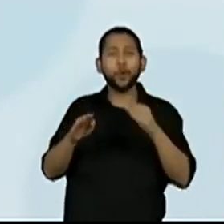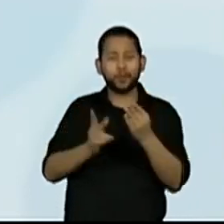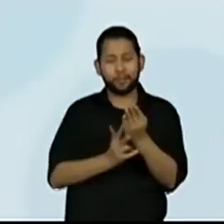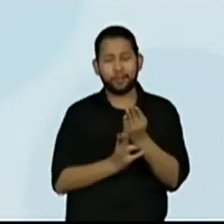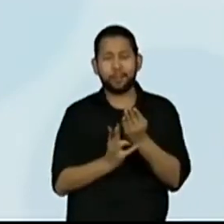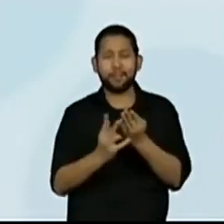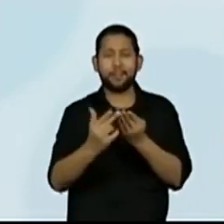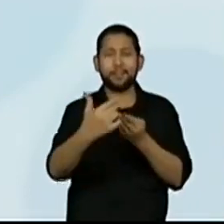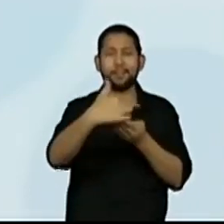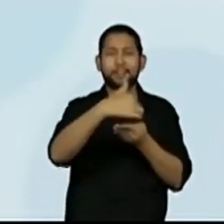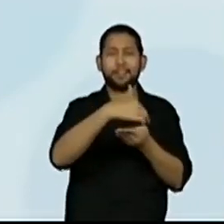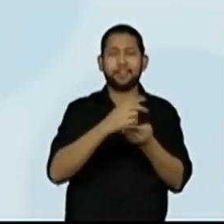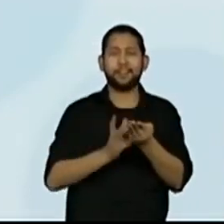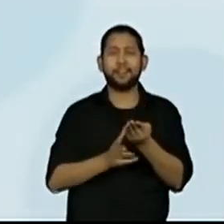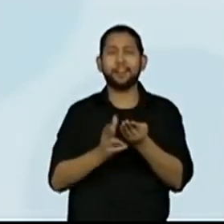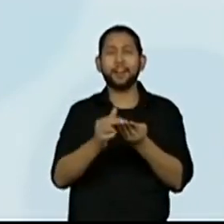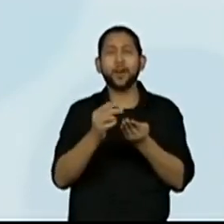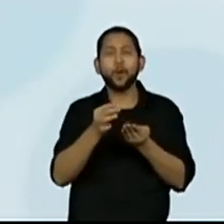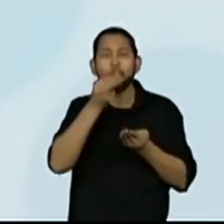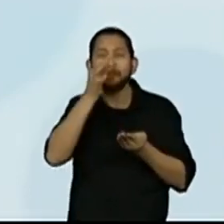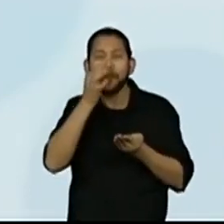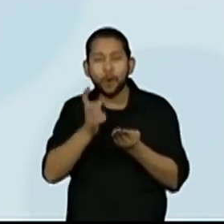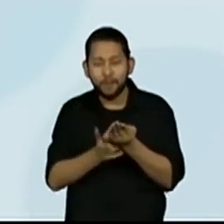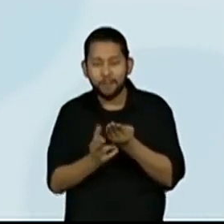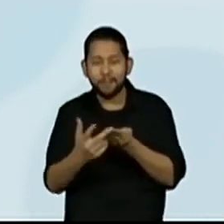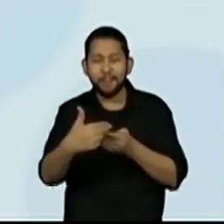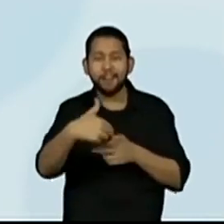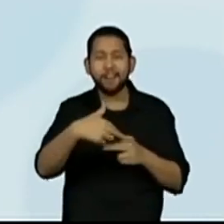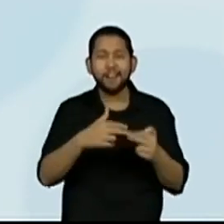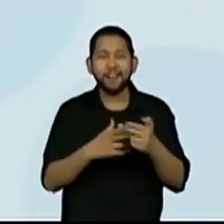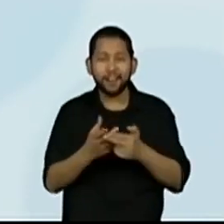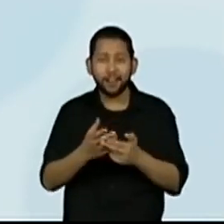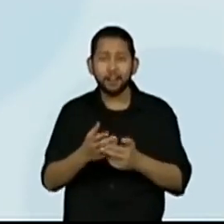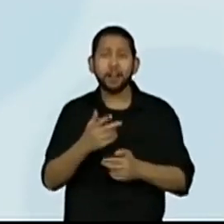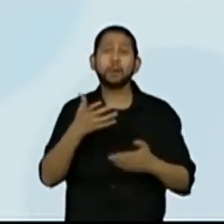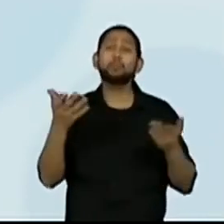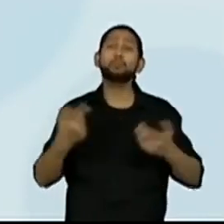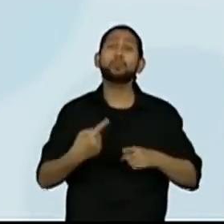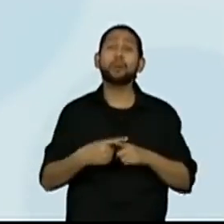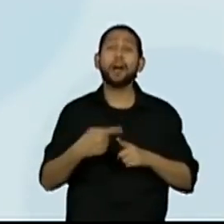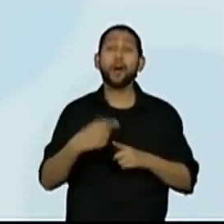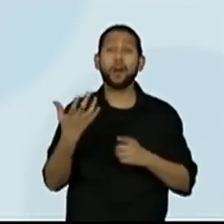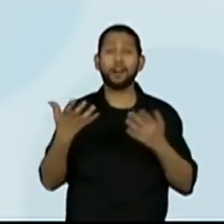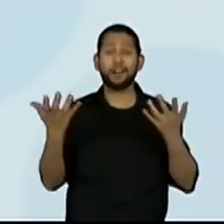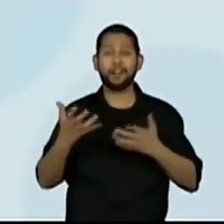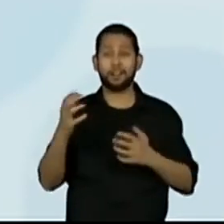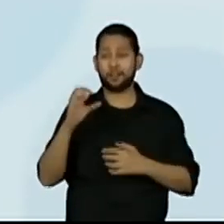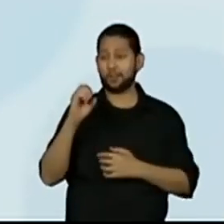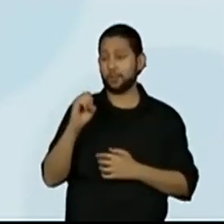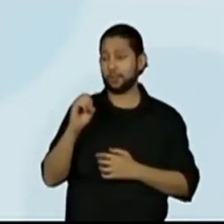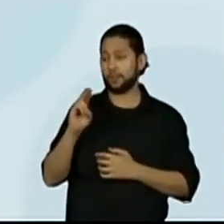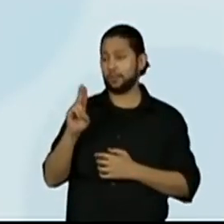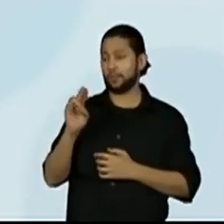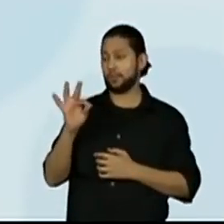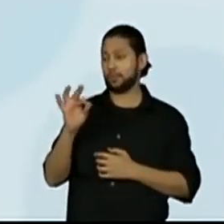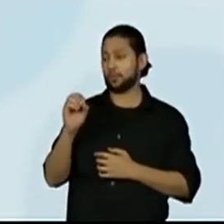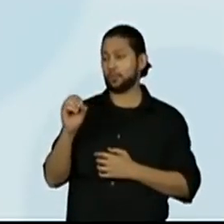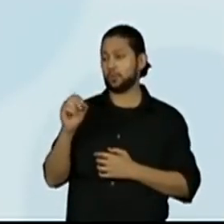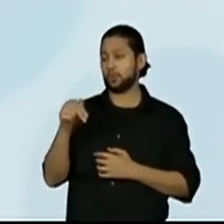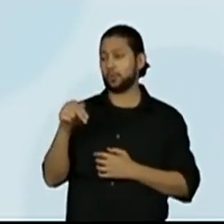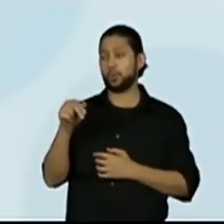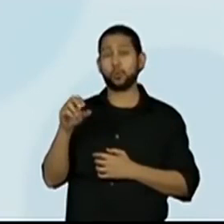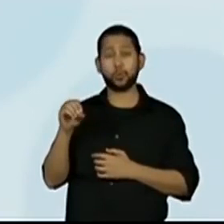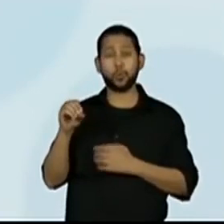e flores. Agora no outono, as árvores estão derrubando-as para na